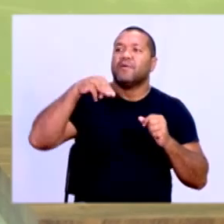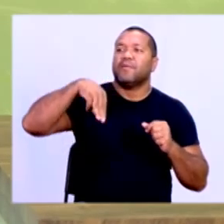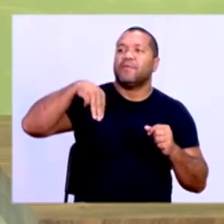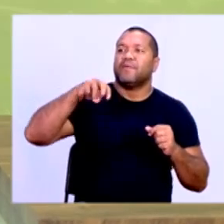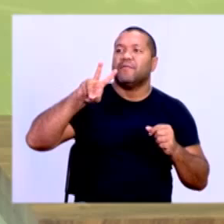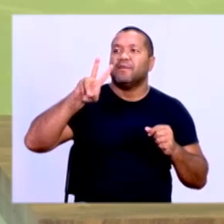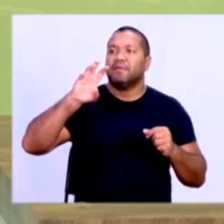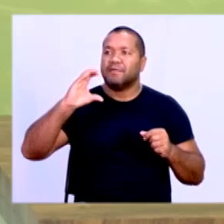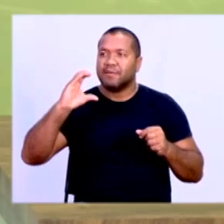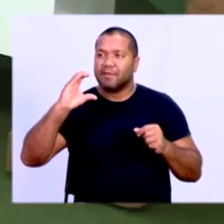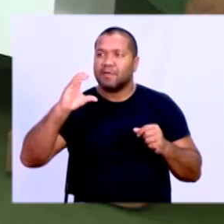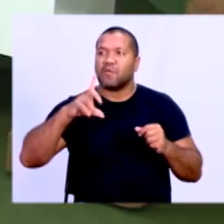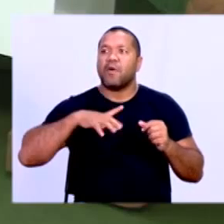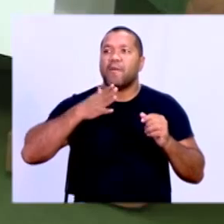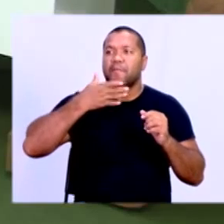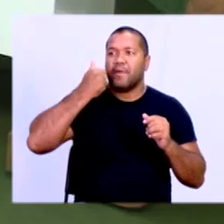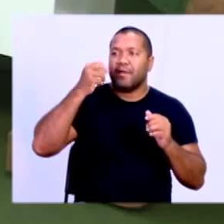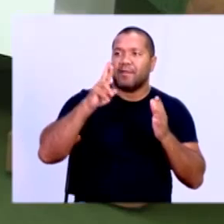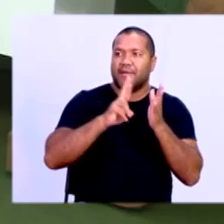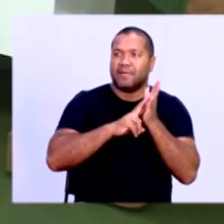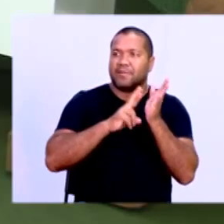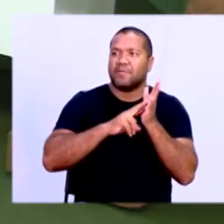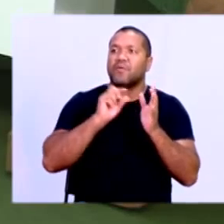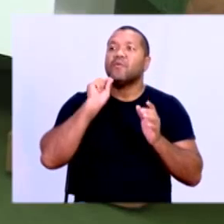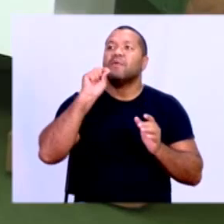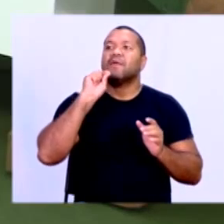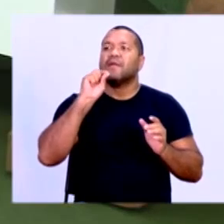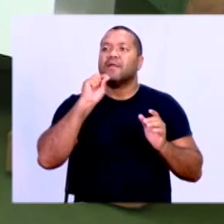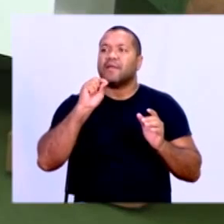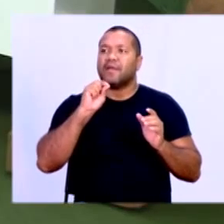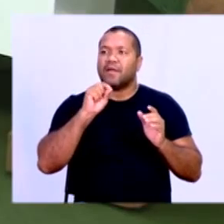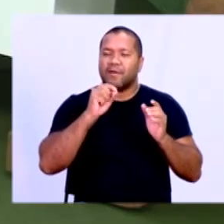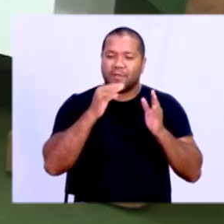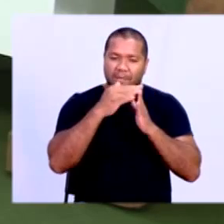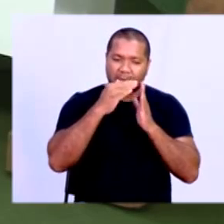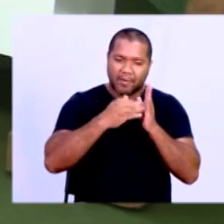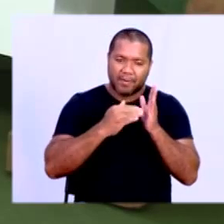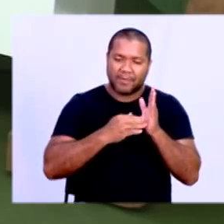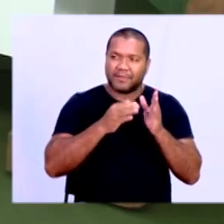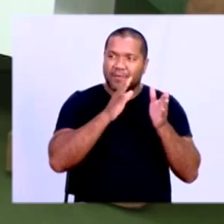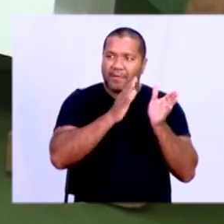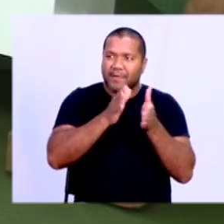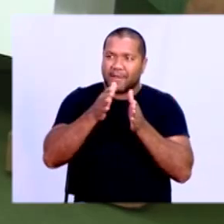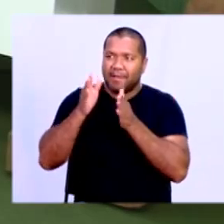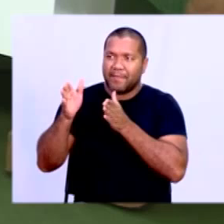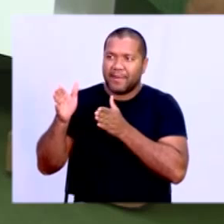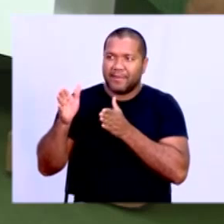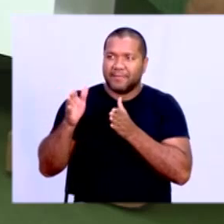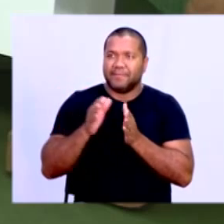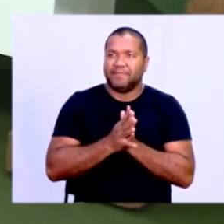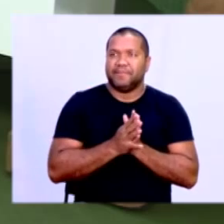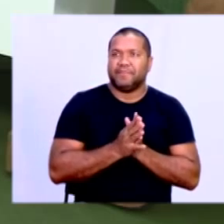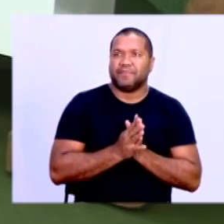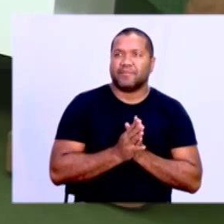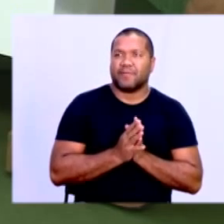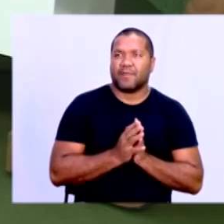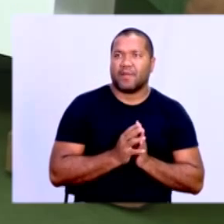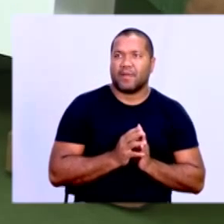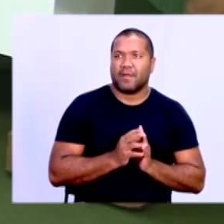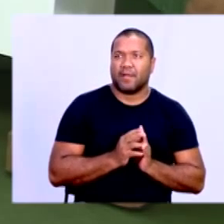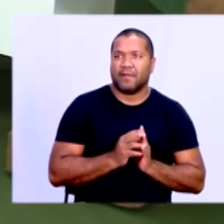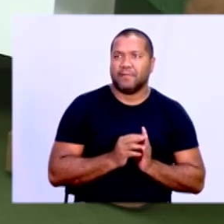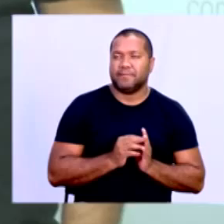Então, qual é a melhor resposta para essa pergunta? O que é uma programação em camadas? Bom, a resposta